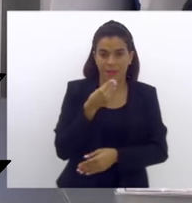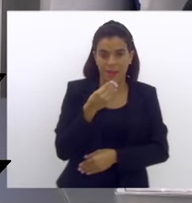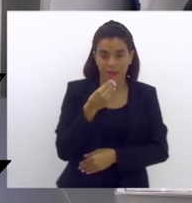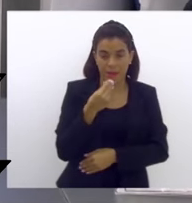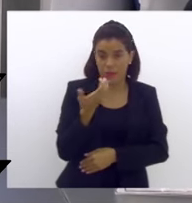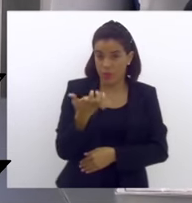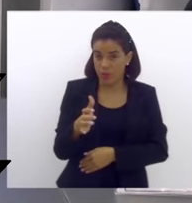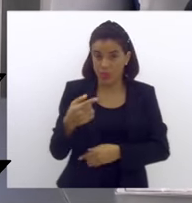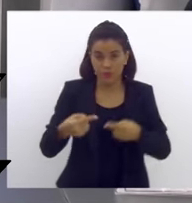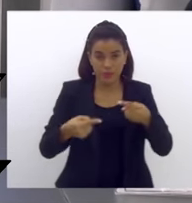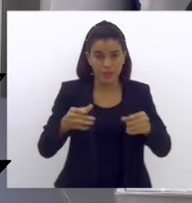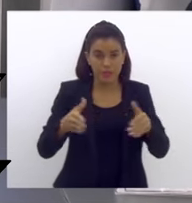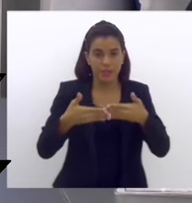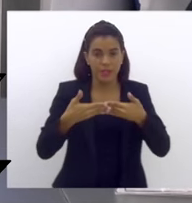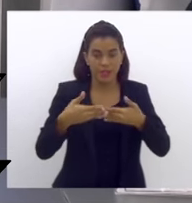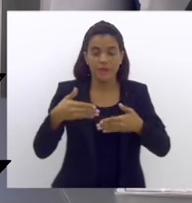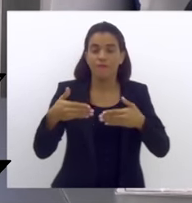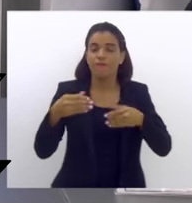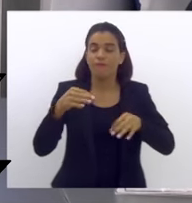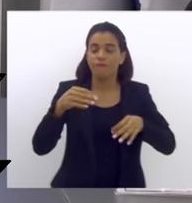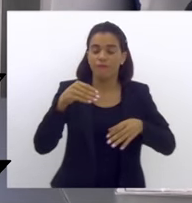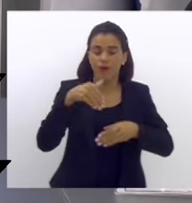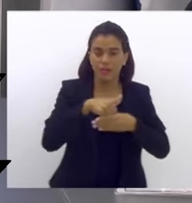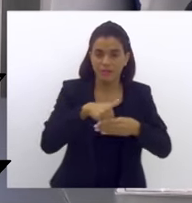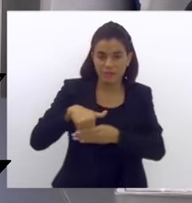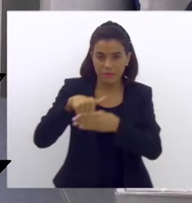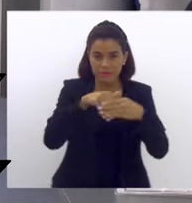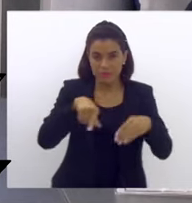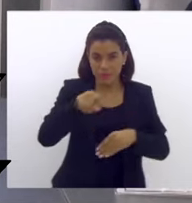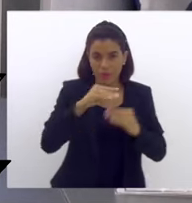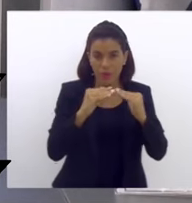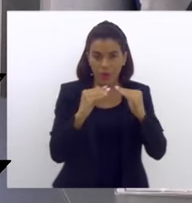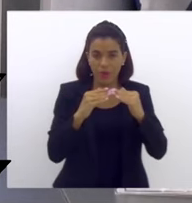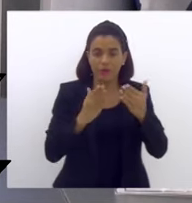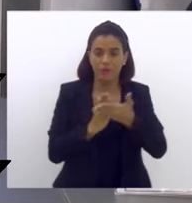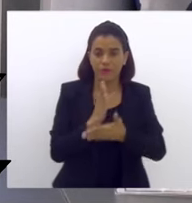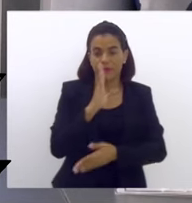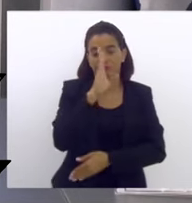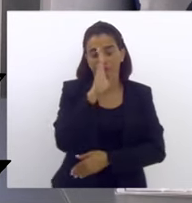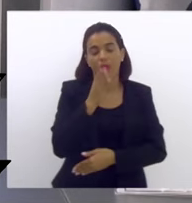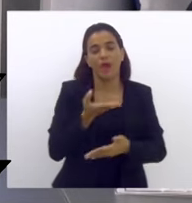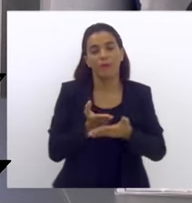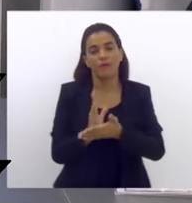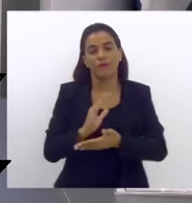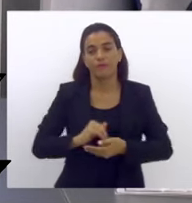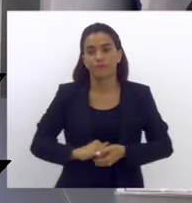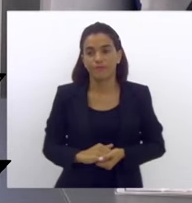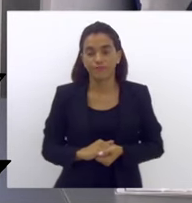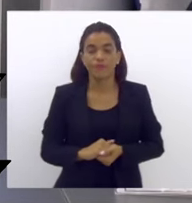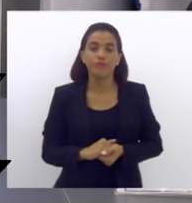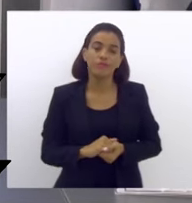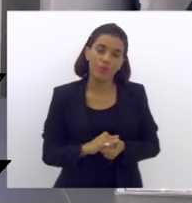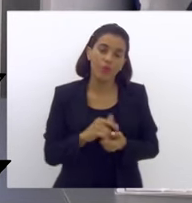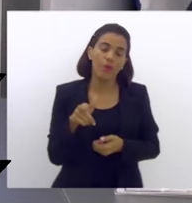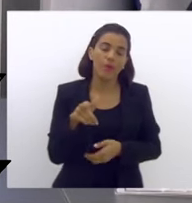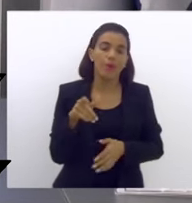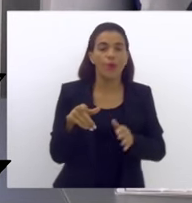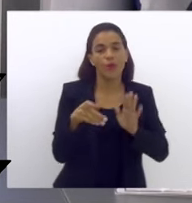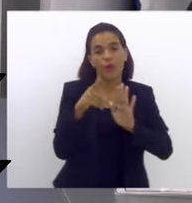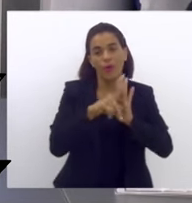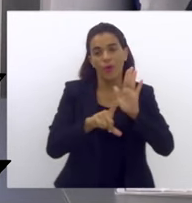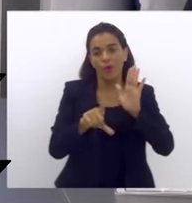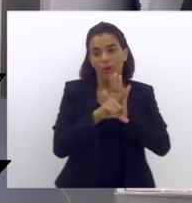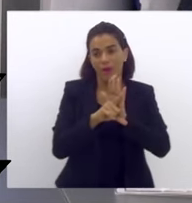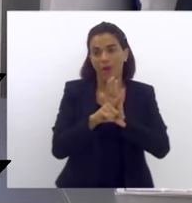havendo que Queira discutir encerrada a discussão em votação senhores que aprovam permaneçam Como estão aprovado projeto foi prejudicado vai arquivo